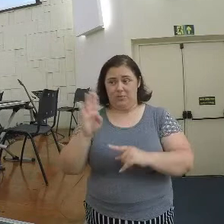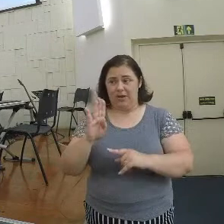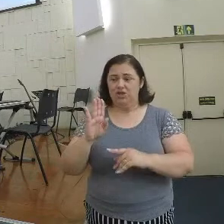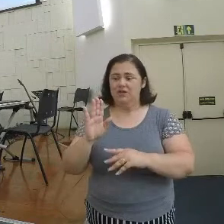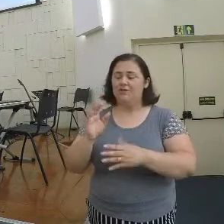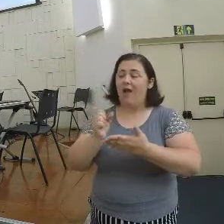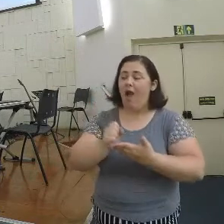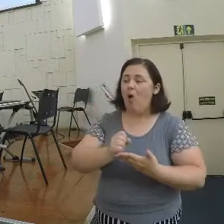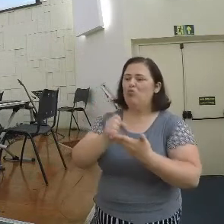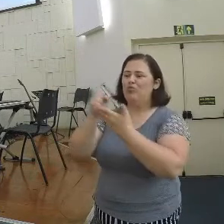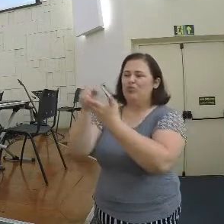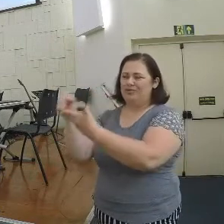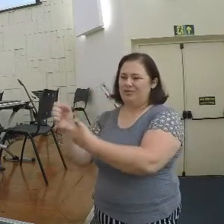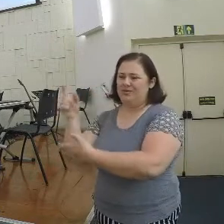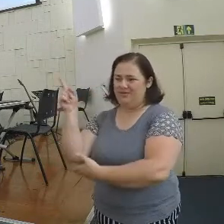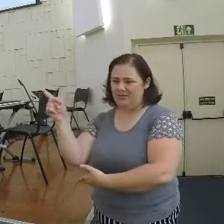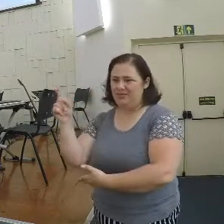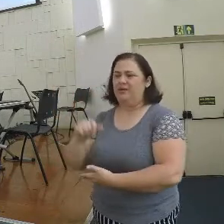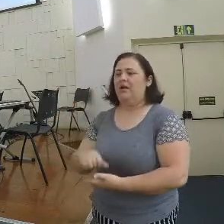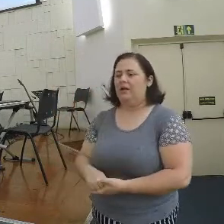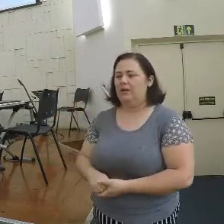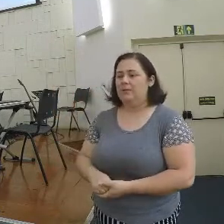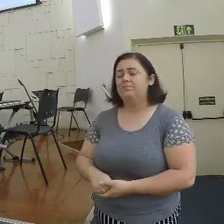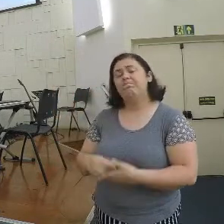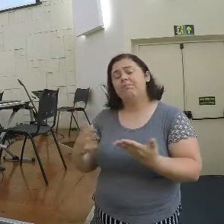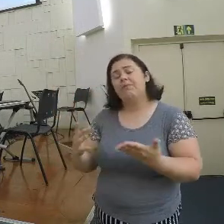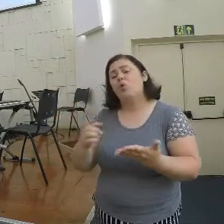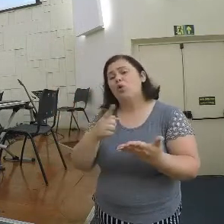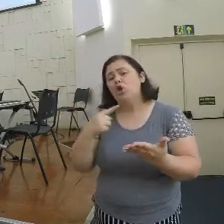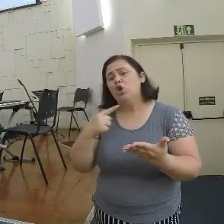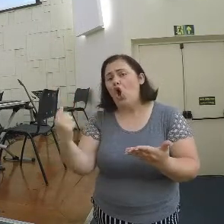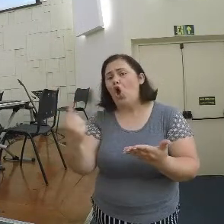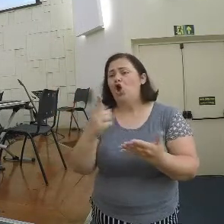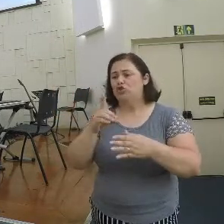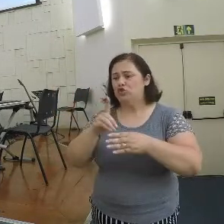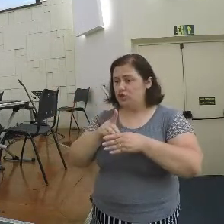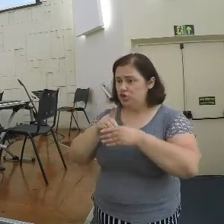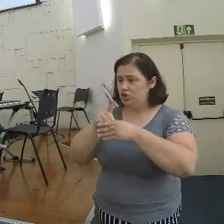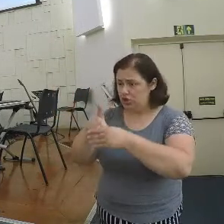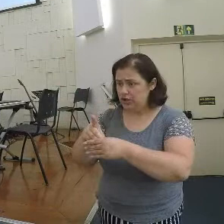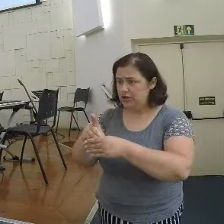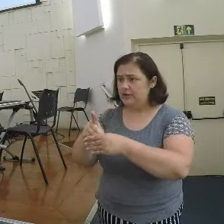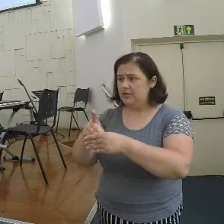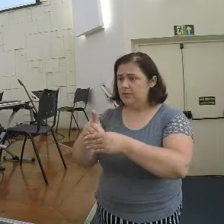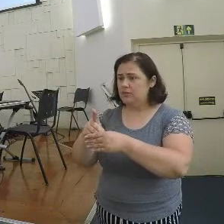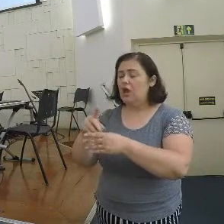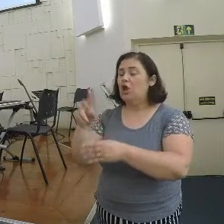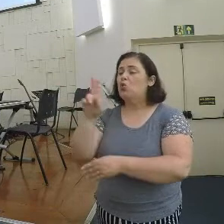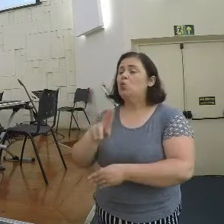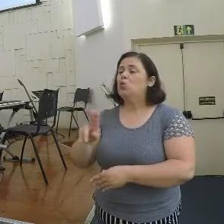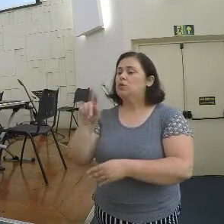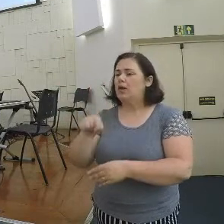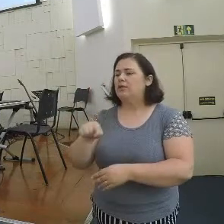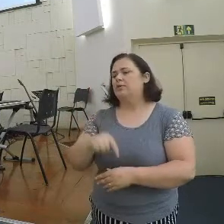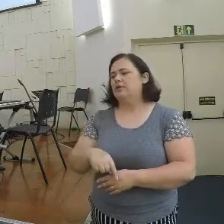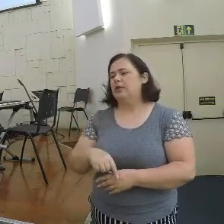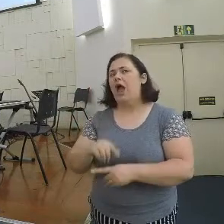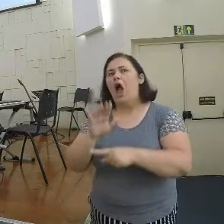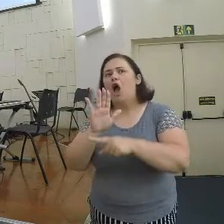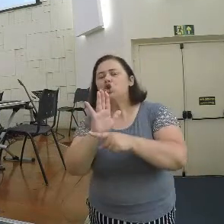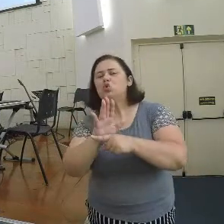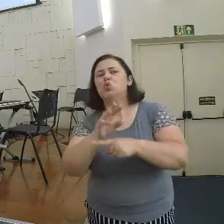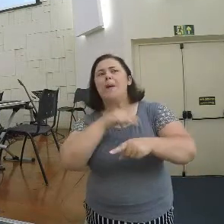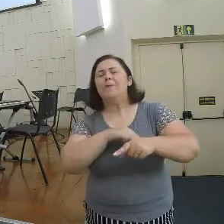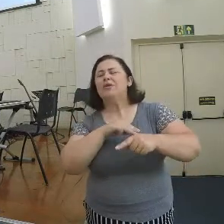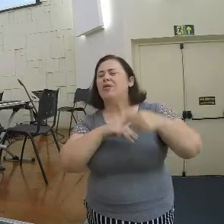voluntariamente, com alegria e em atenção à palavra de Deus: eu sou dizimista e sou ofertante. Eu sou, irmãos, e